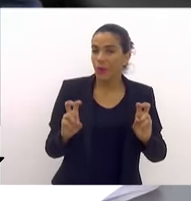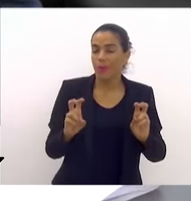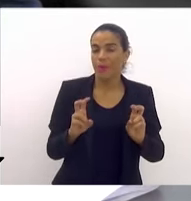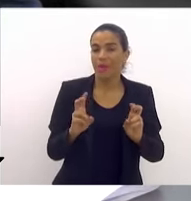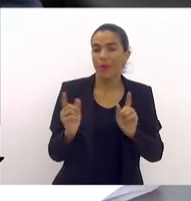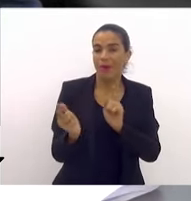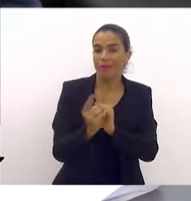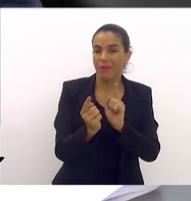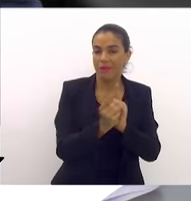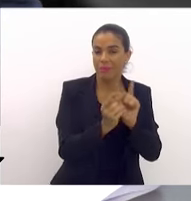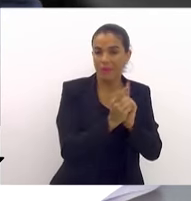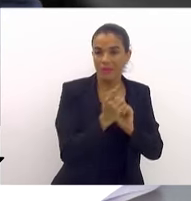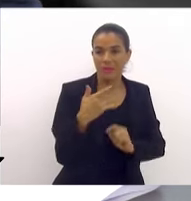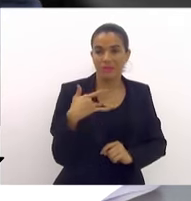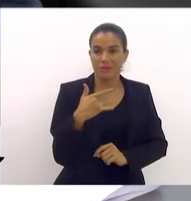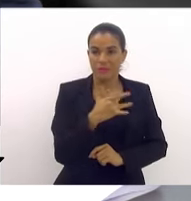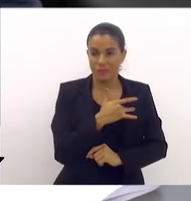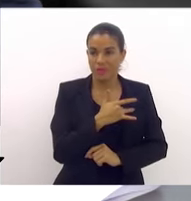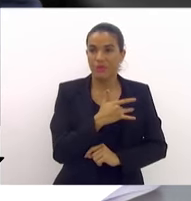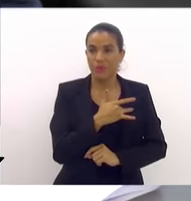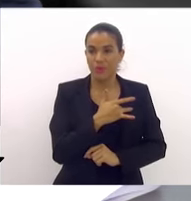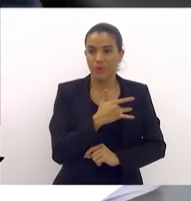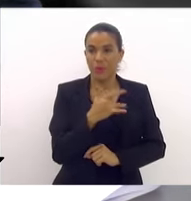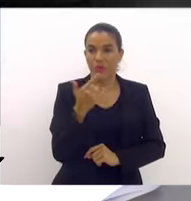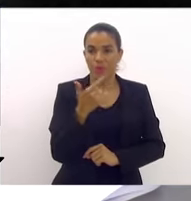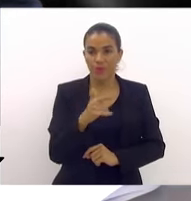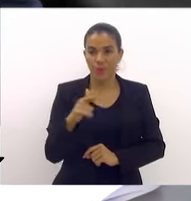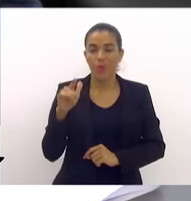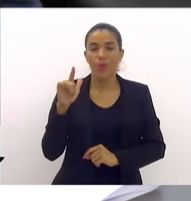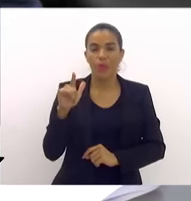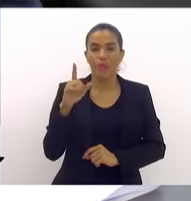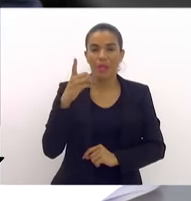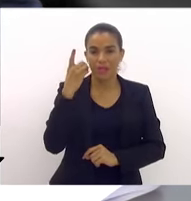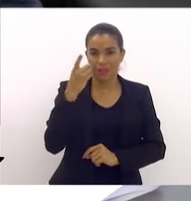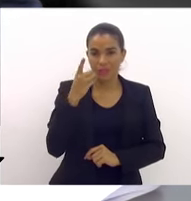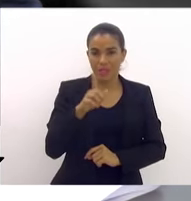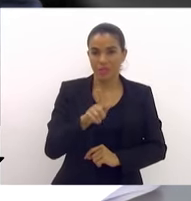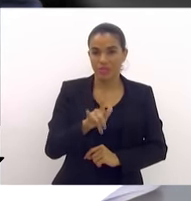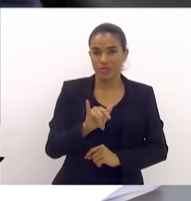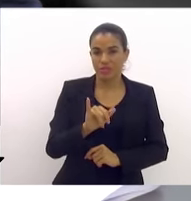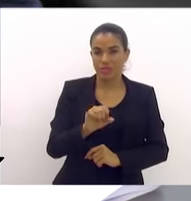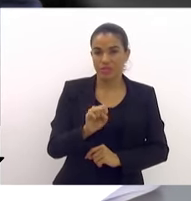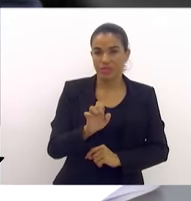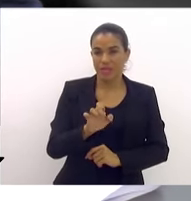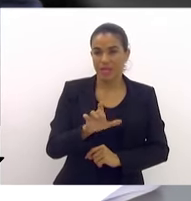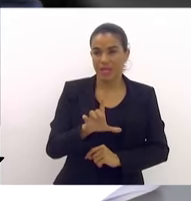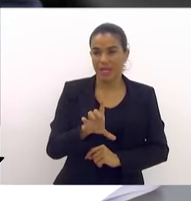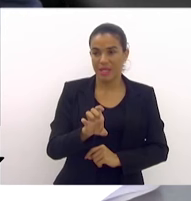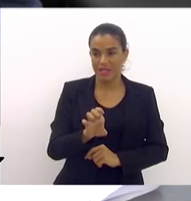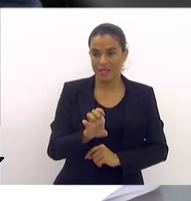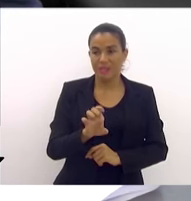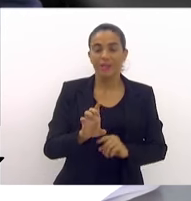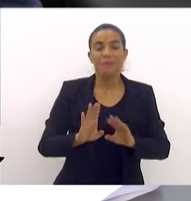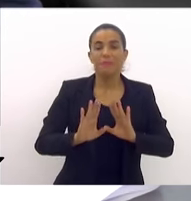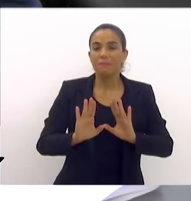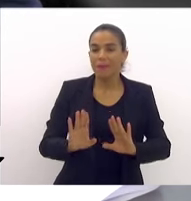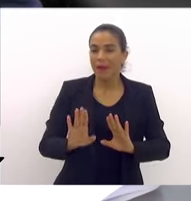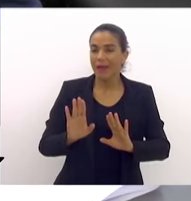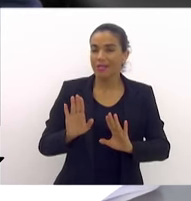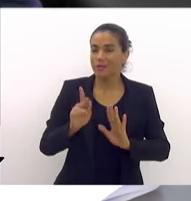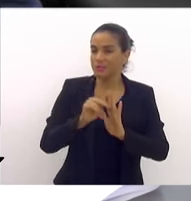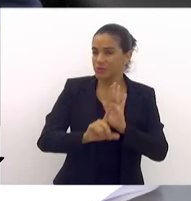atendimento da saúde, um outro, que era da deputada Gisele. Né? Só que tem que aquele era